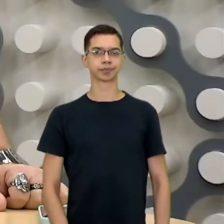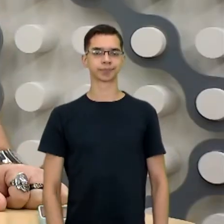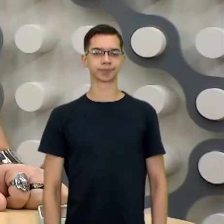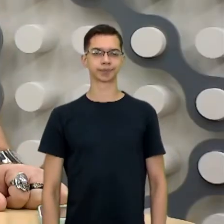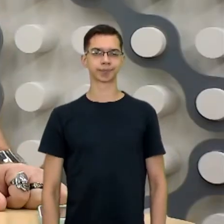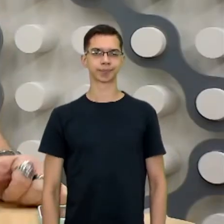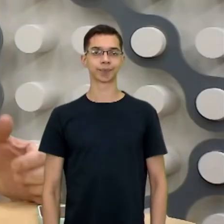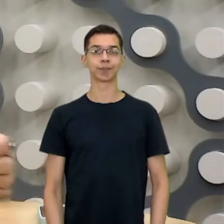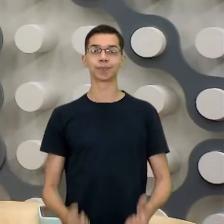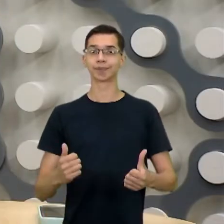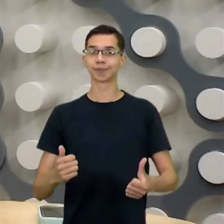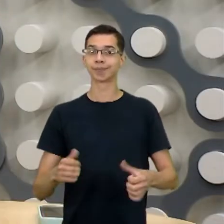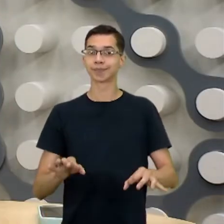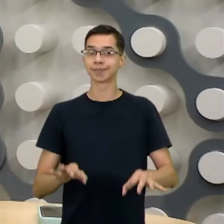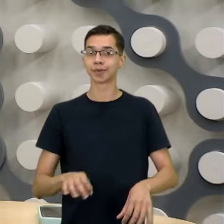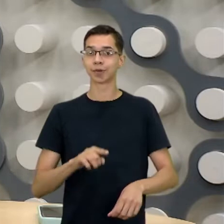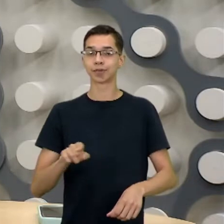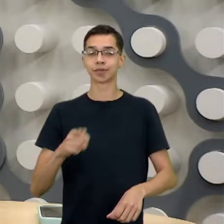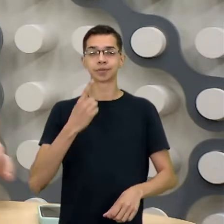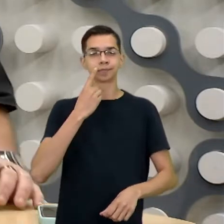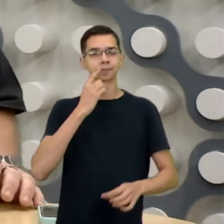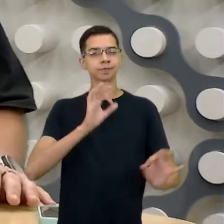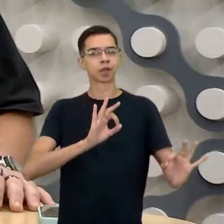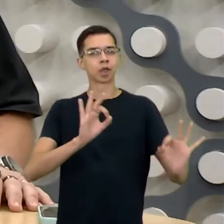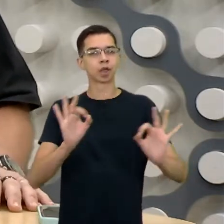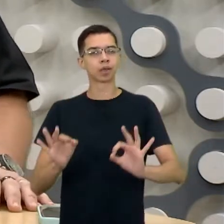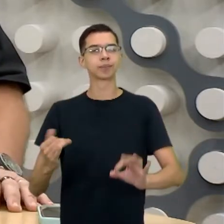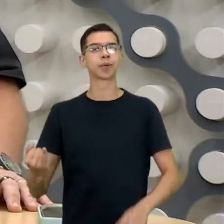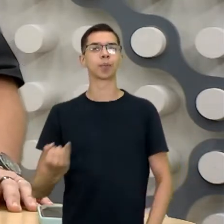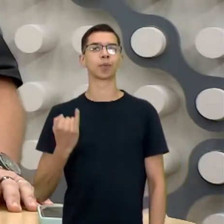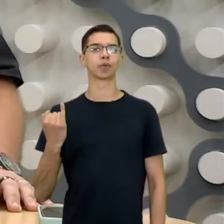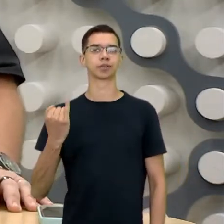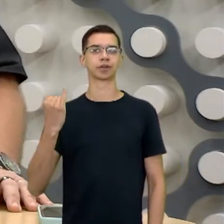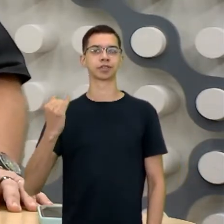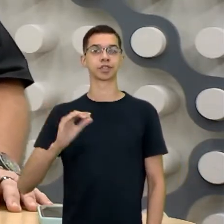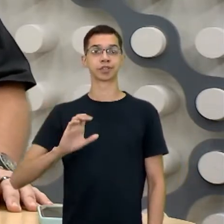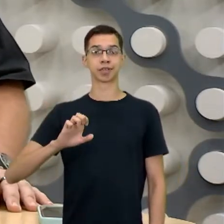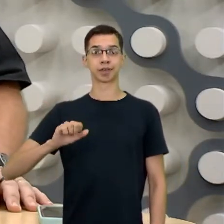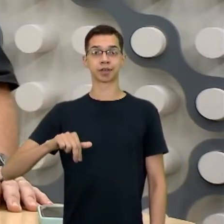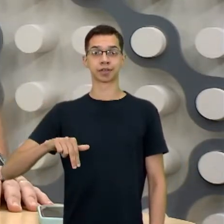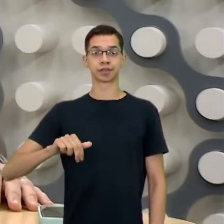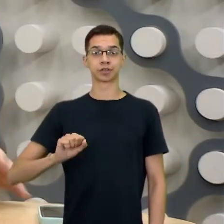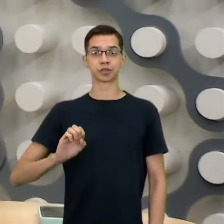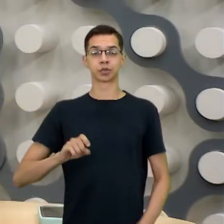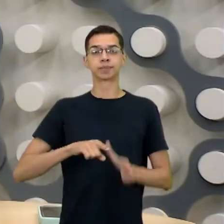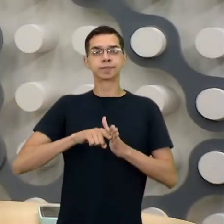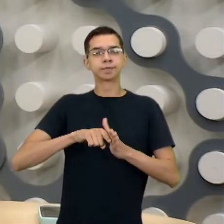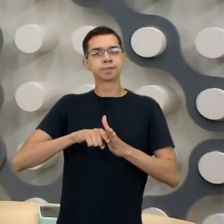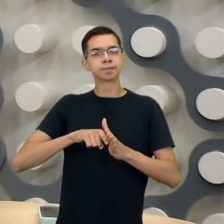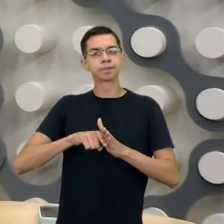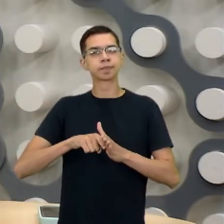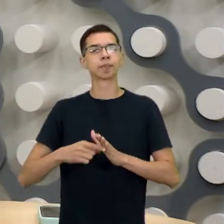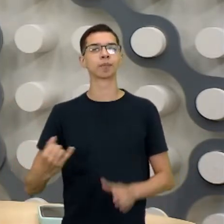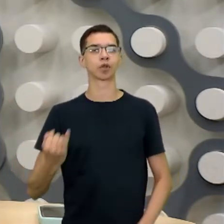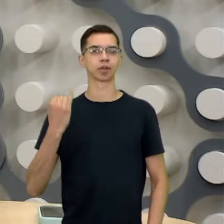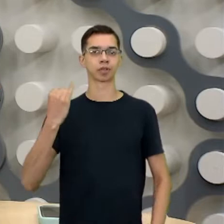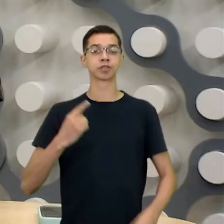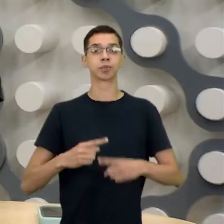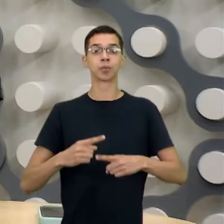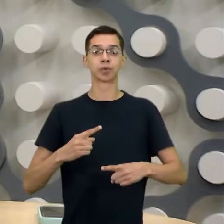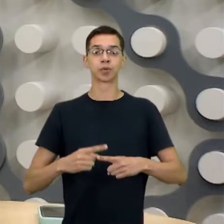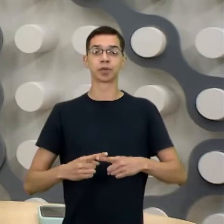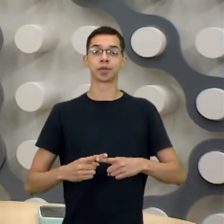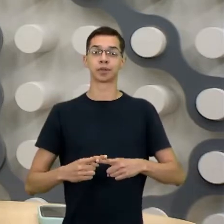Bom, é isso aí. Então vocês viram aí a importância, né, de se fazer aí o censo, né, porque ele acaba, né, refletindo o que você